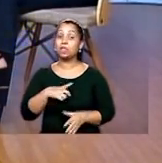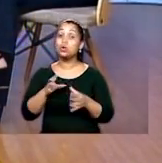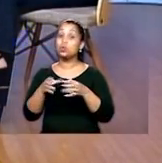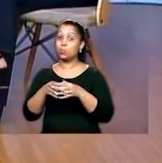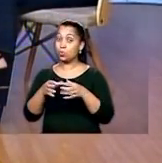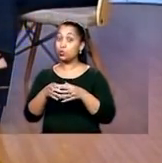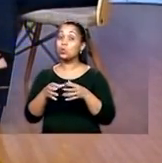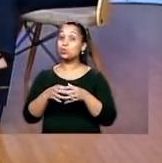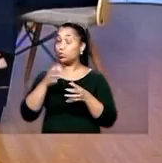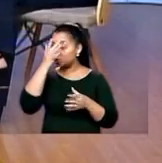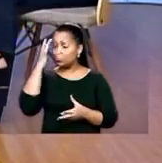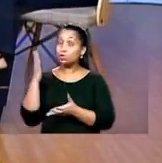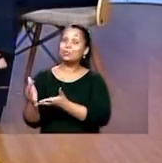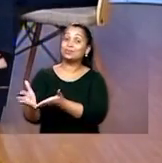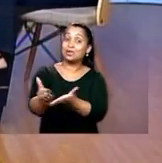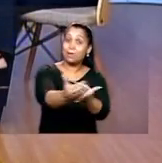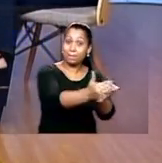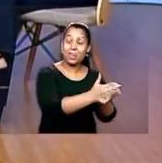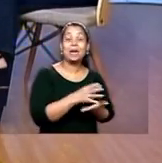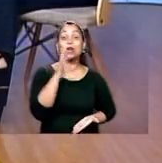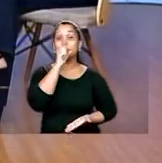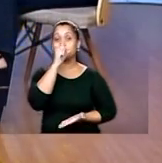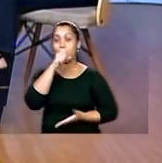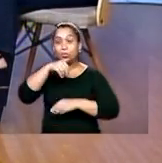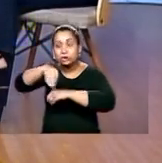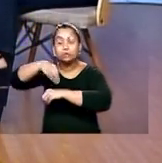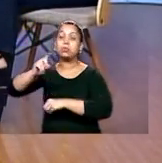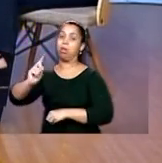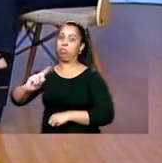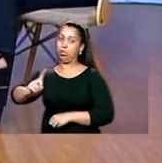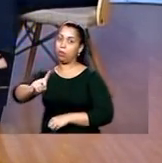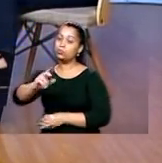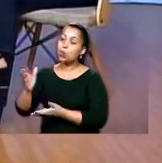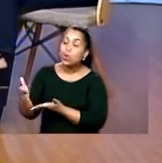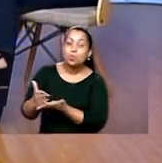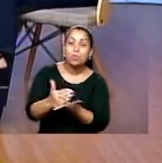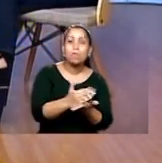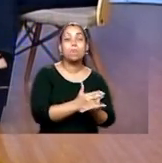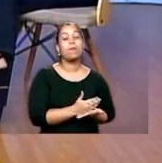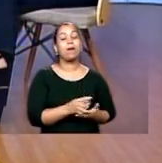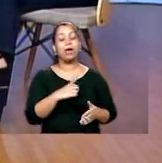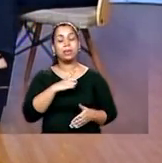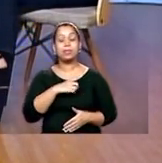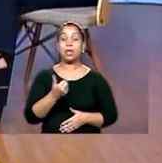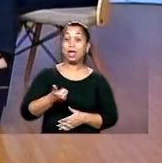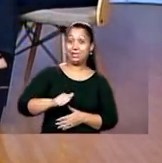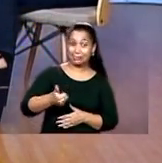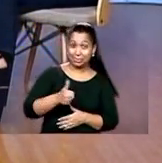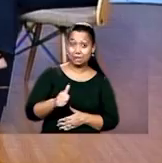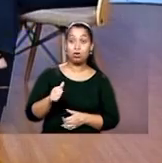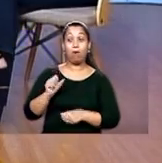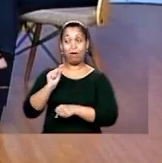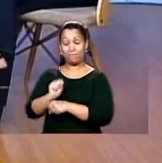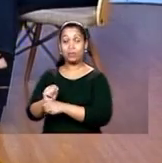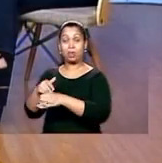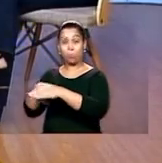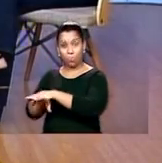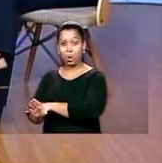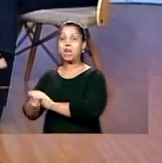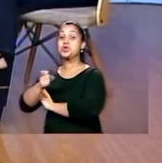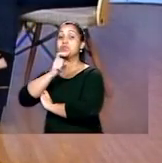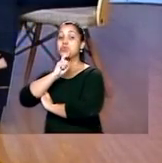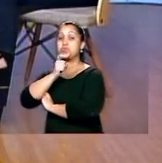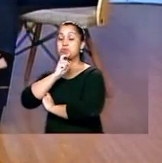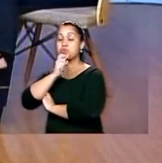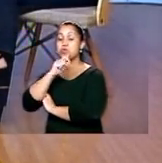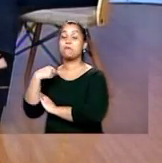temos a distribuição no sábado, mas nós temos a captação, a seleção, fica armazenado em câmara fria